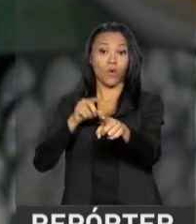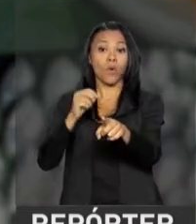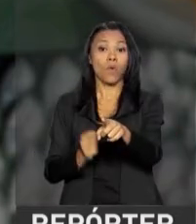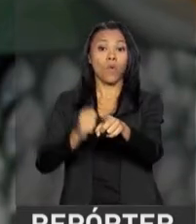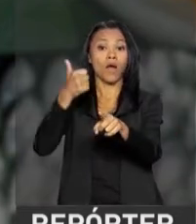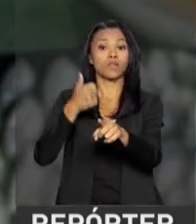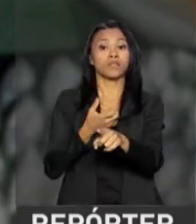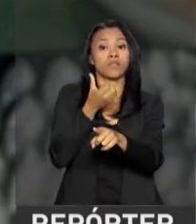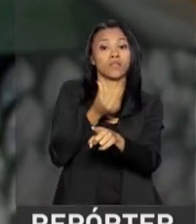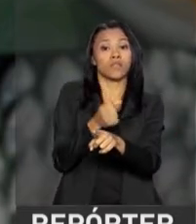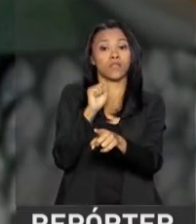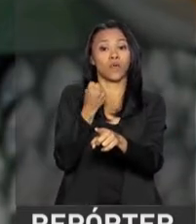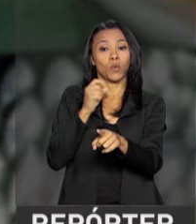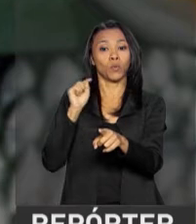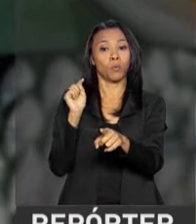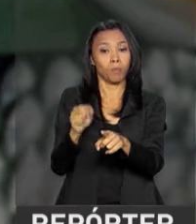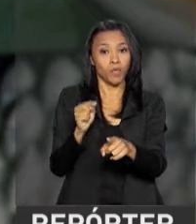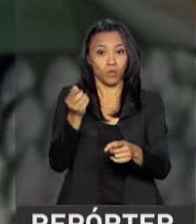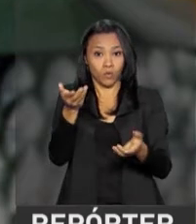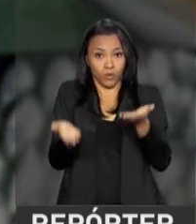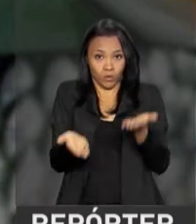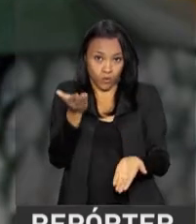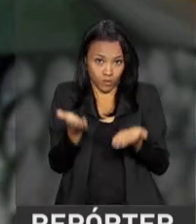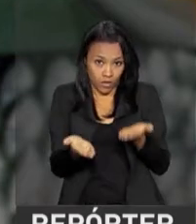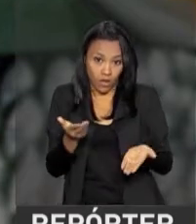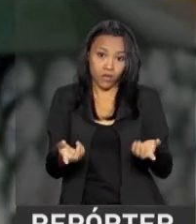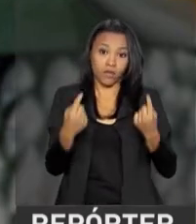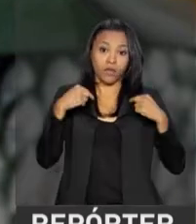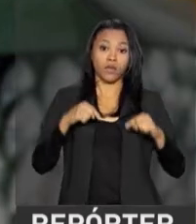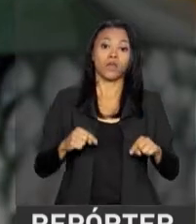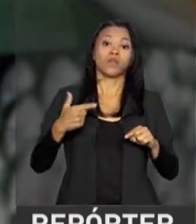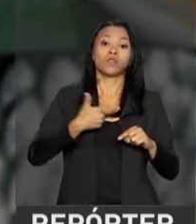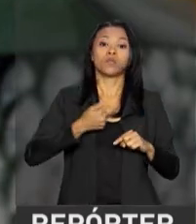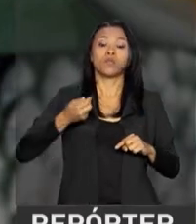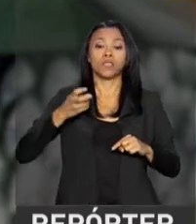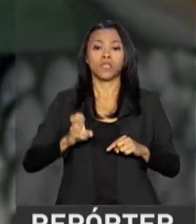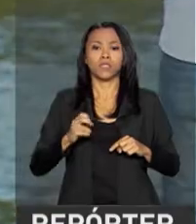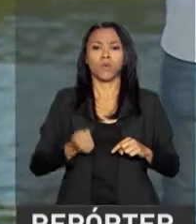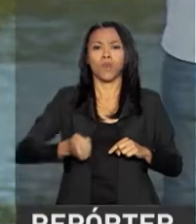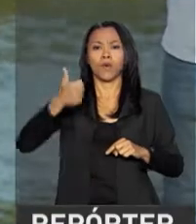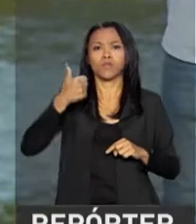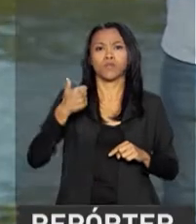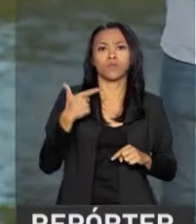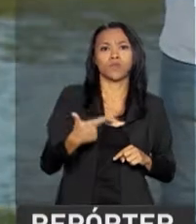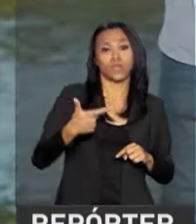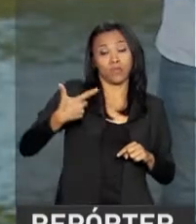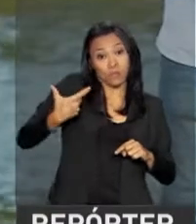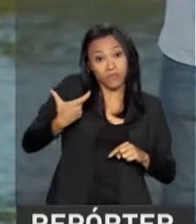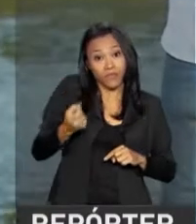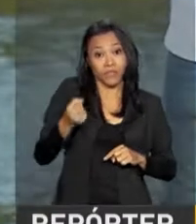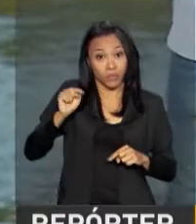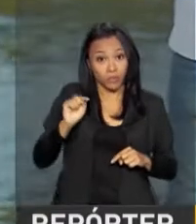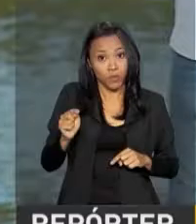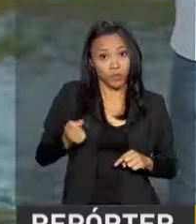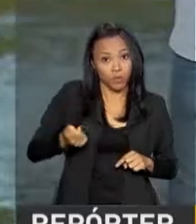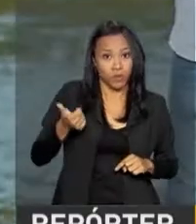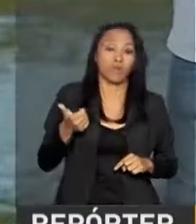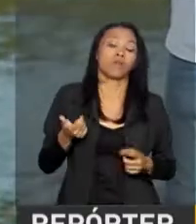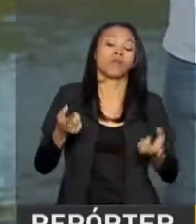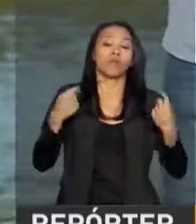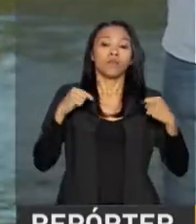mil toneladas já em 2015 e ficou próximo dos 220 mil somada ao mercado de consumo